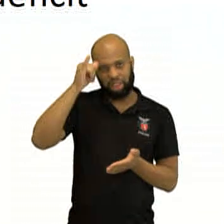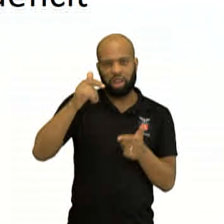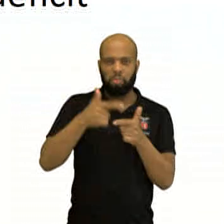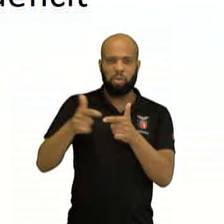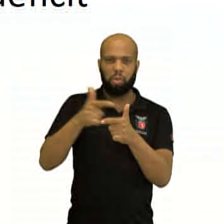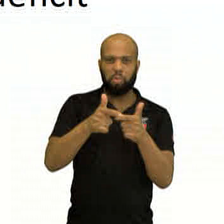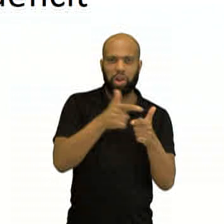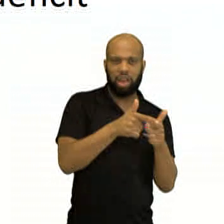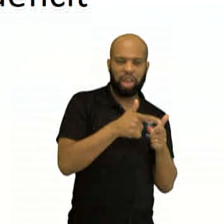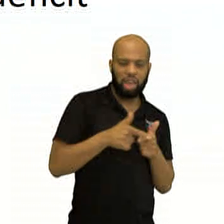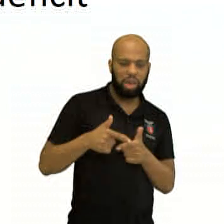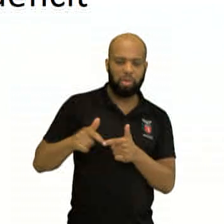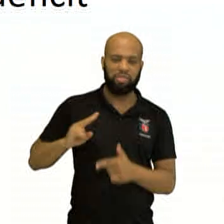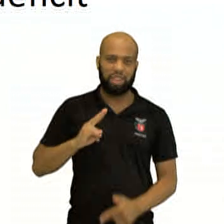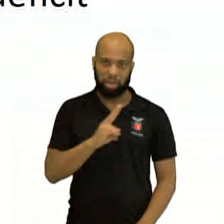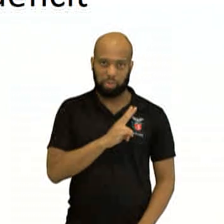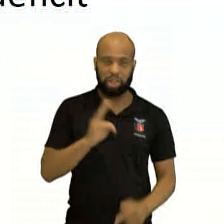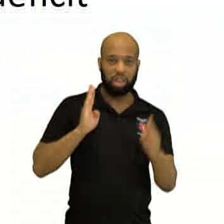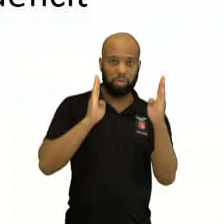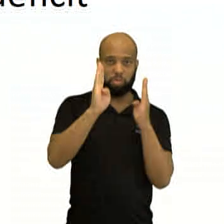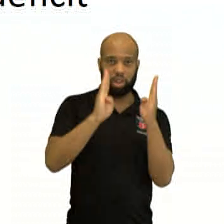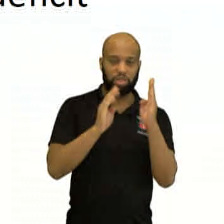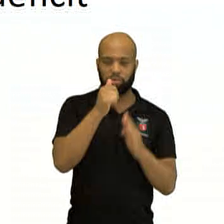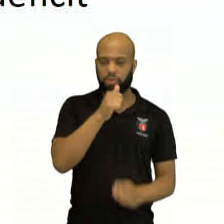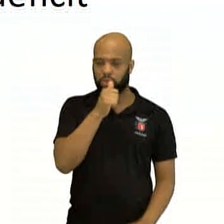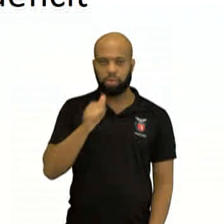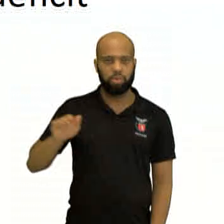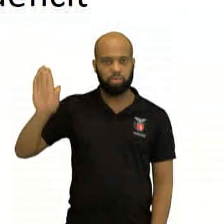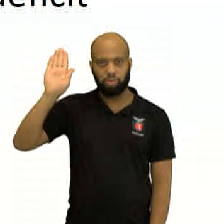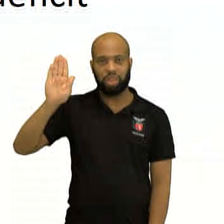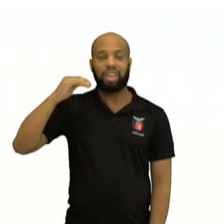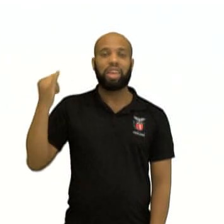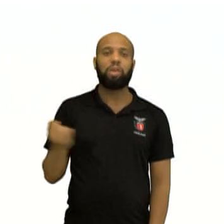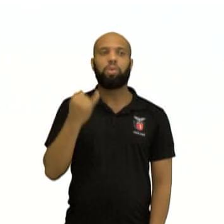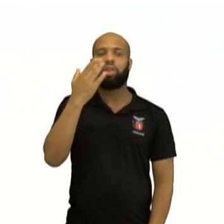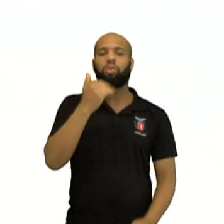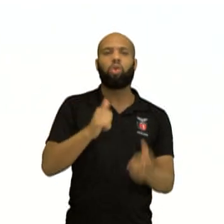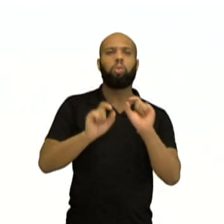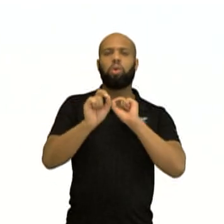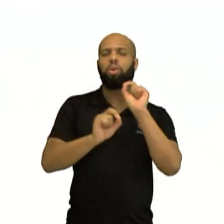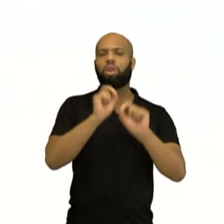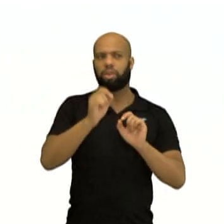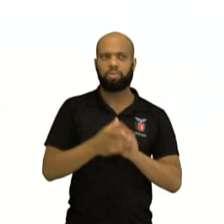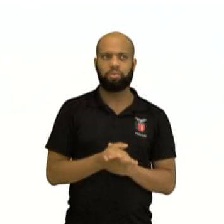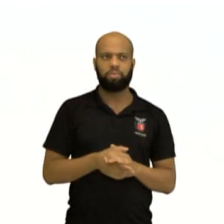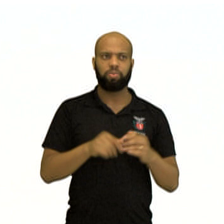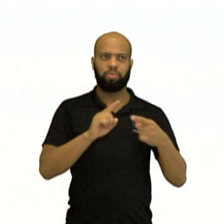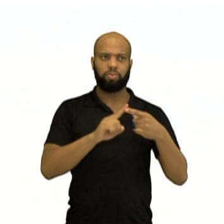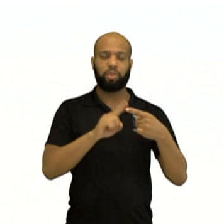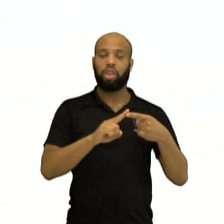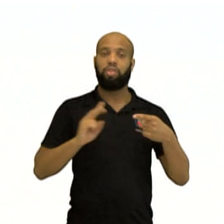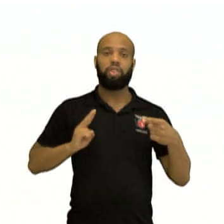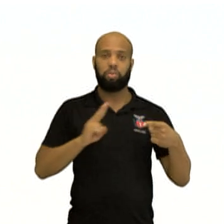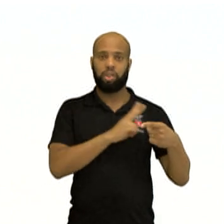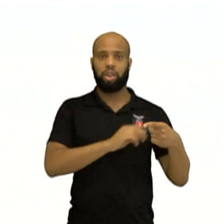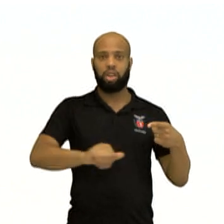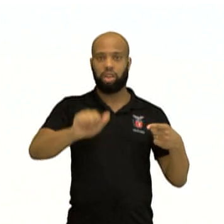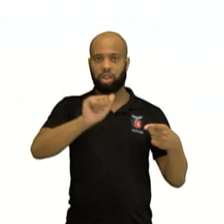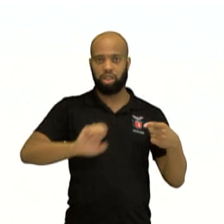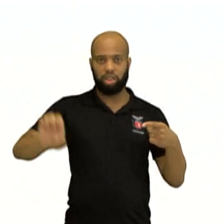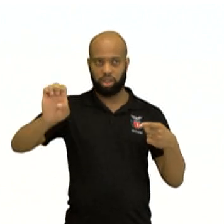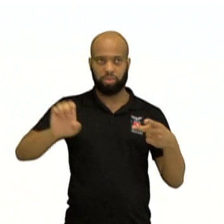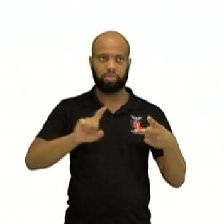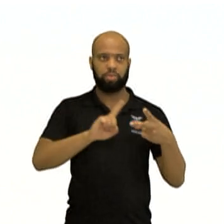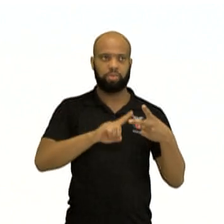da promessa, foi importante eles terem consumido os alimentos ricos em, vamos lá, letra A, vitaminas